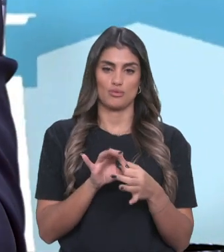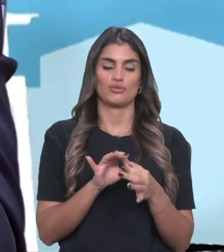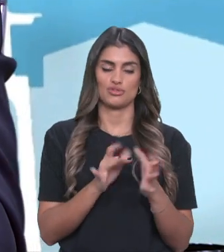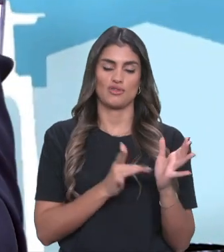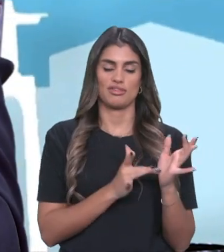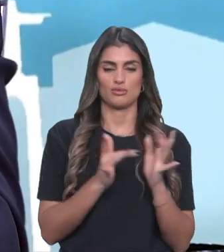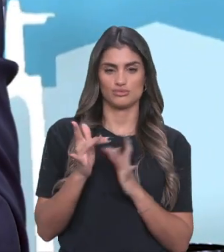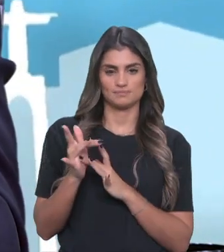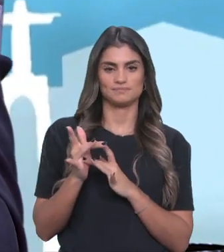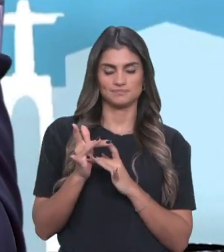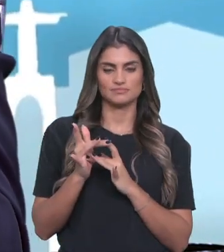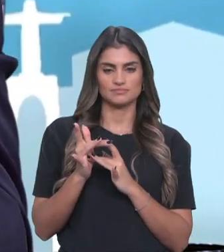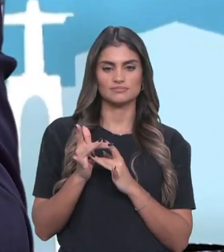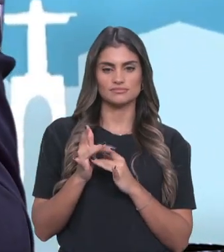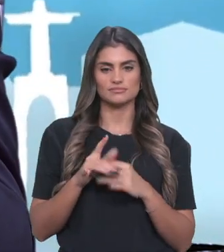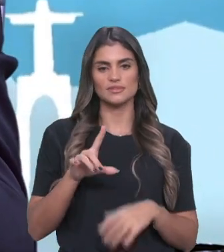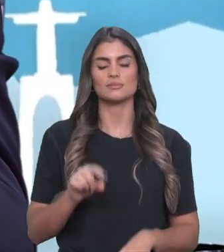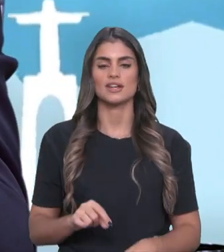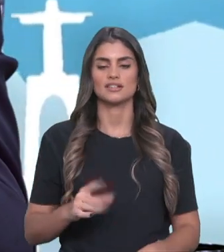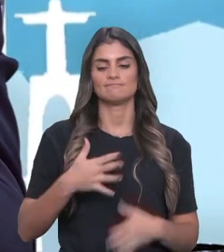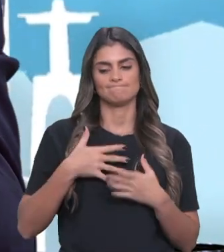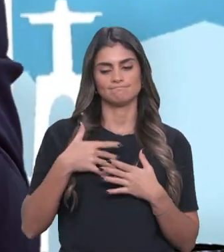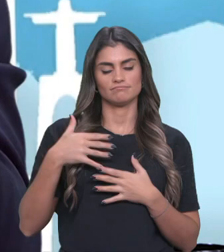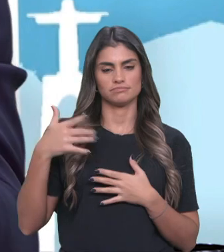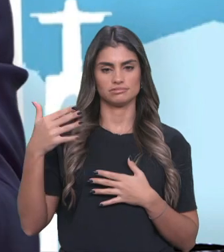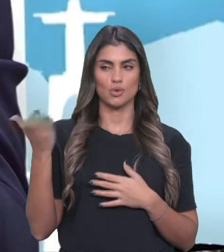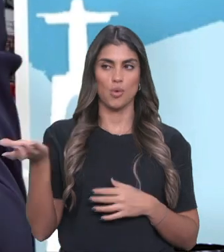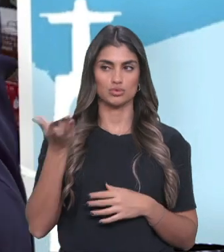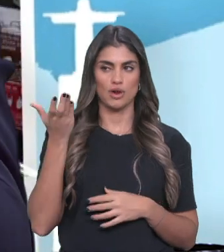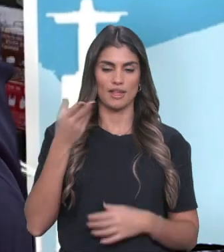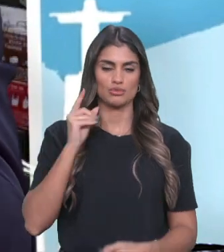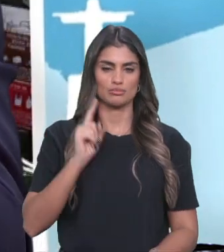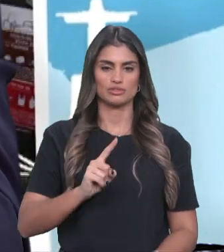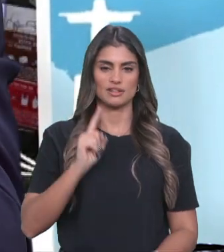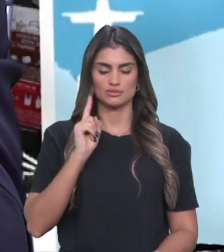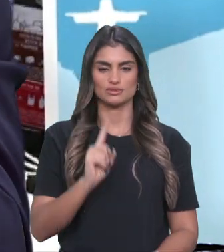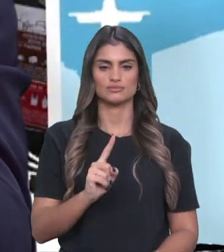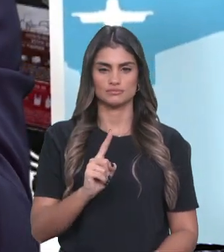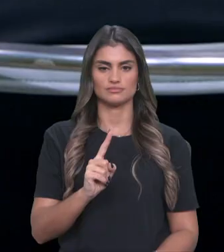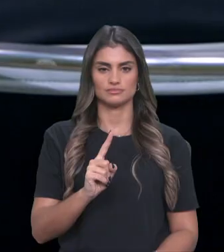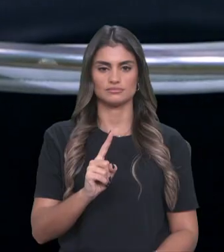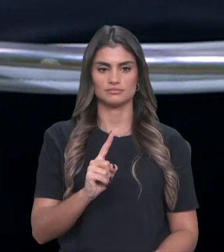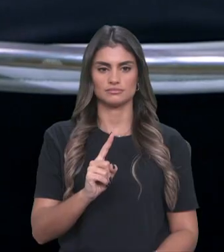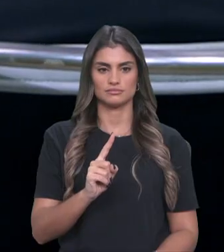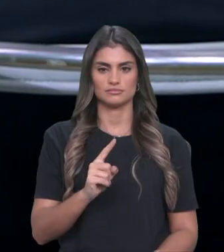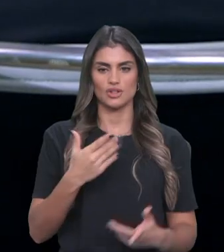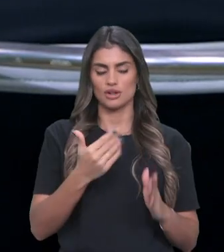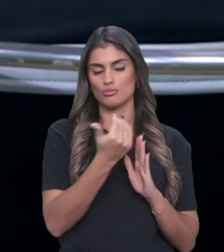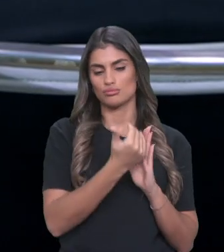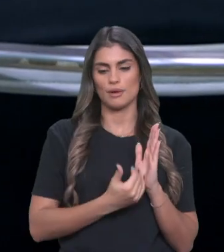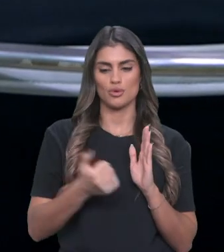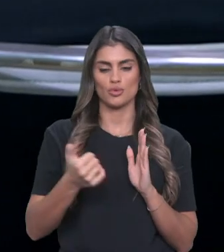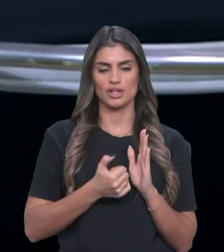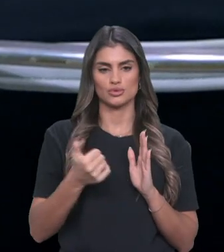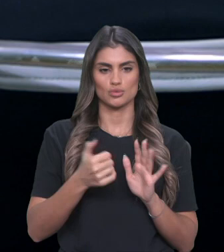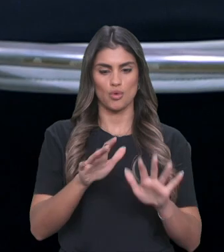não falta a componente cultural e espiritual, necessariamente. E aqui, no alinhamento que está para este 5º Congresso Eucarístico,